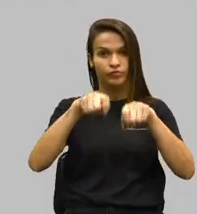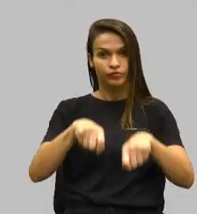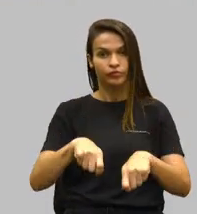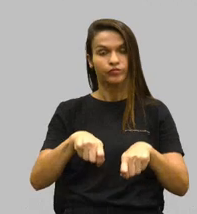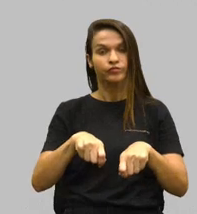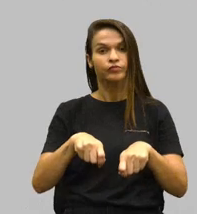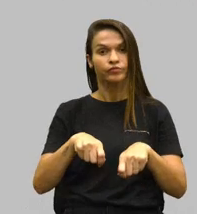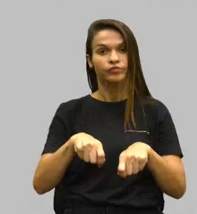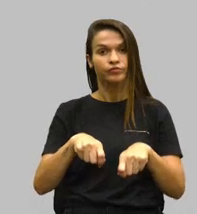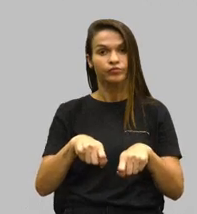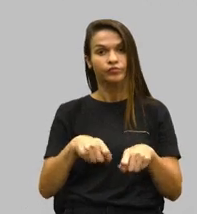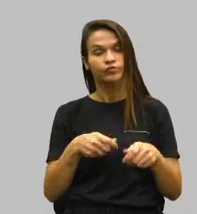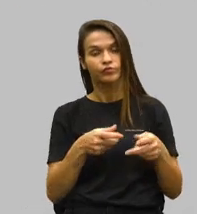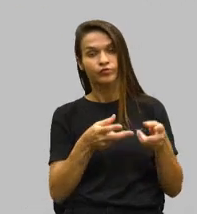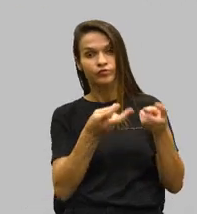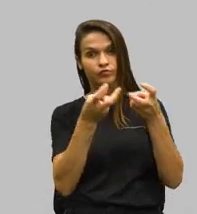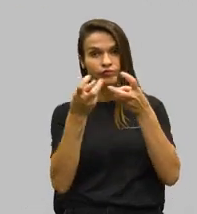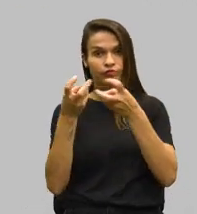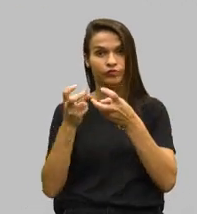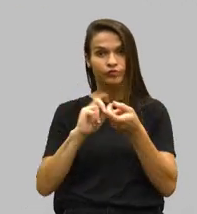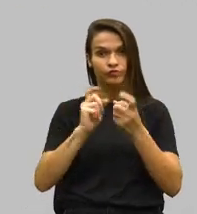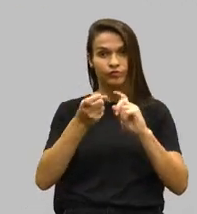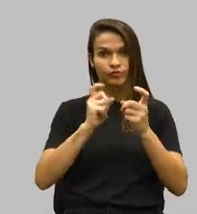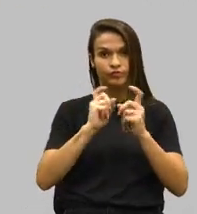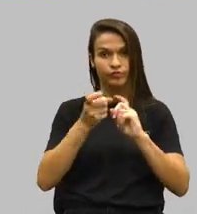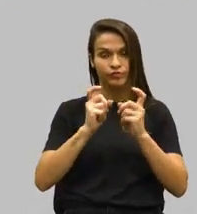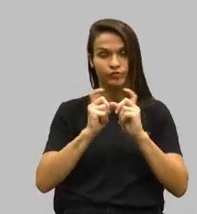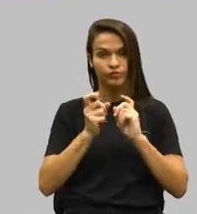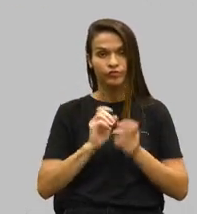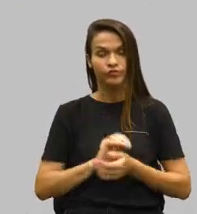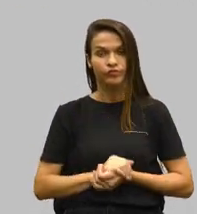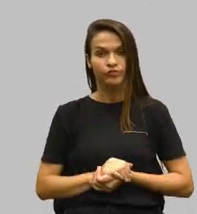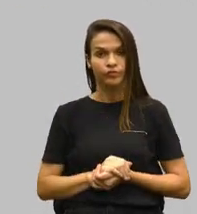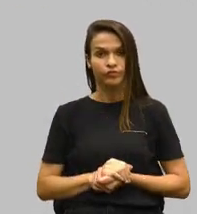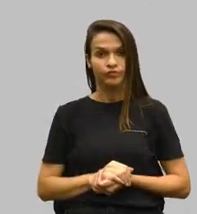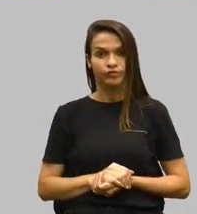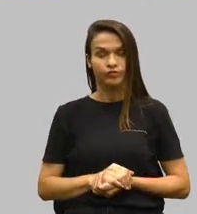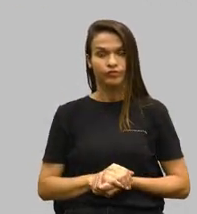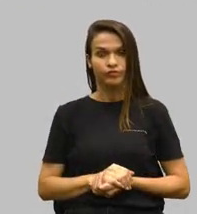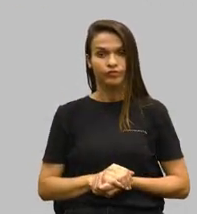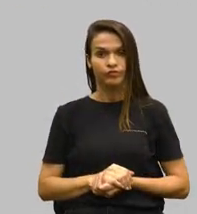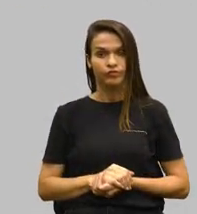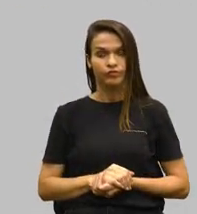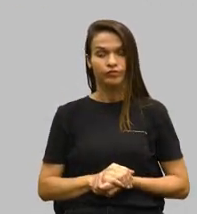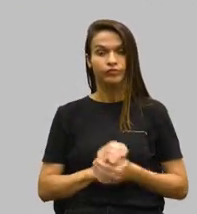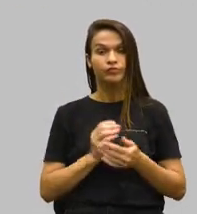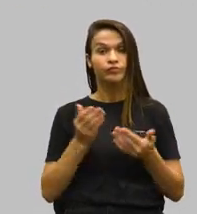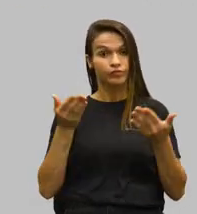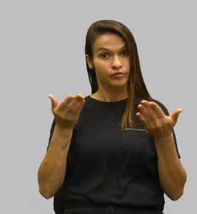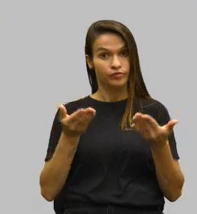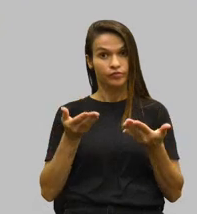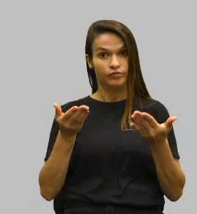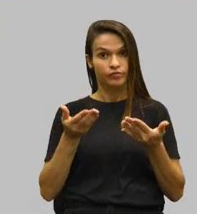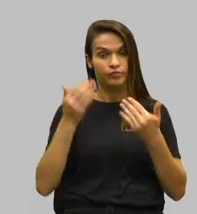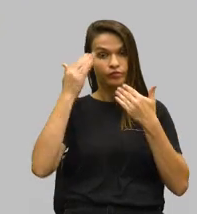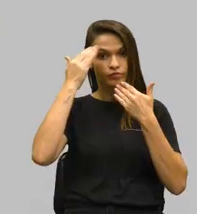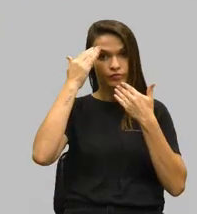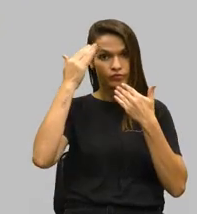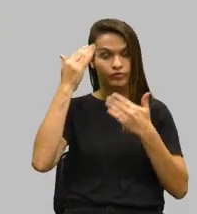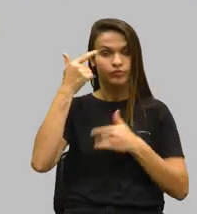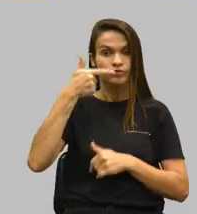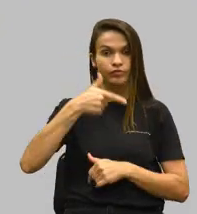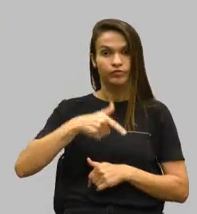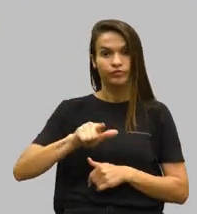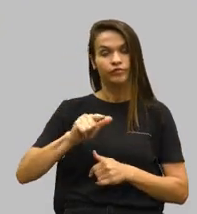serão apreciados nas reuniões Ordinárias das comissões nesse momento agradeço mais uma vez